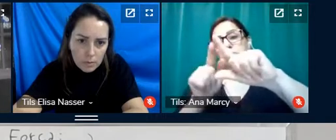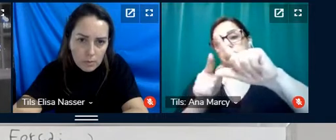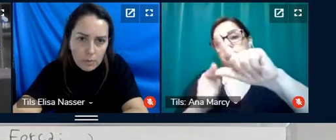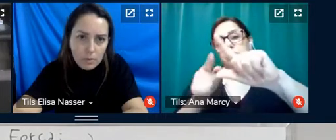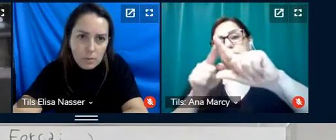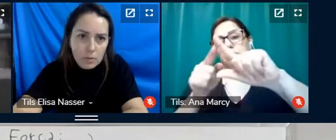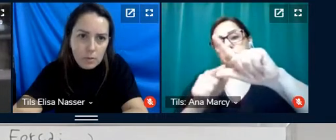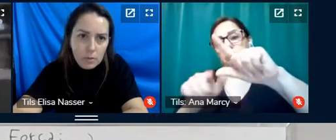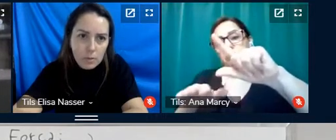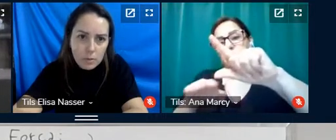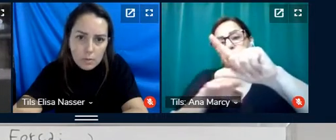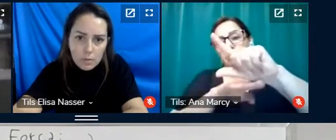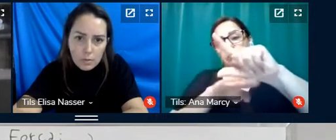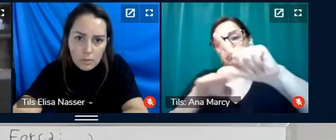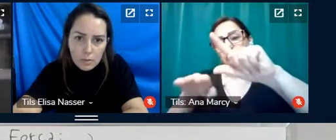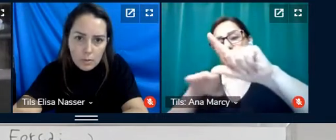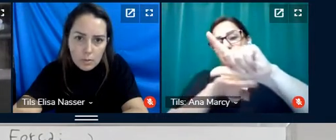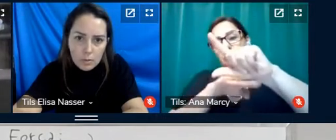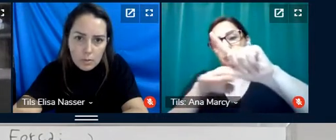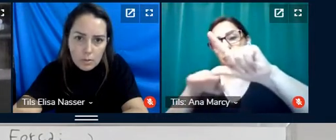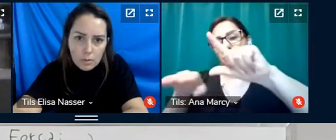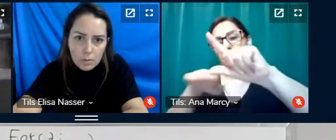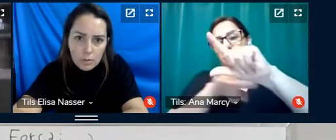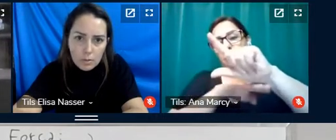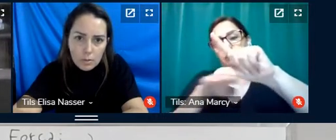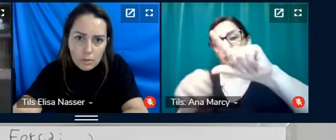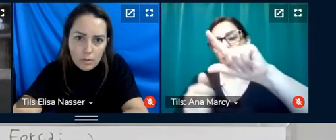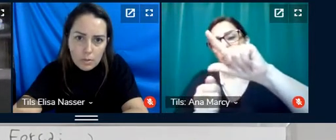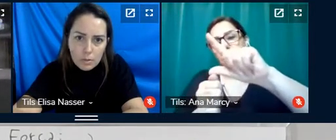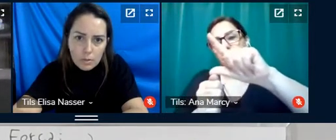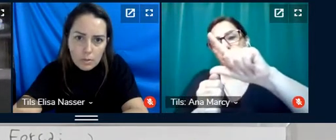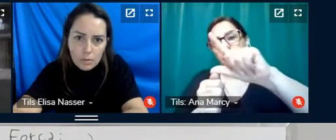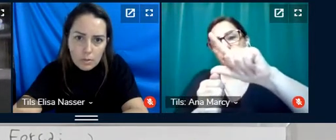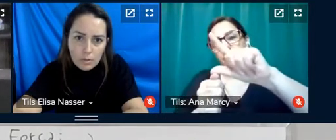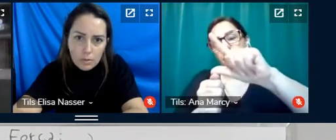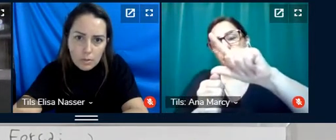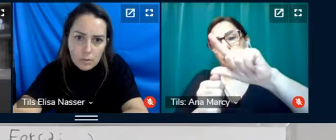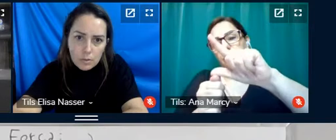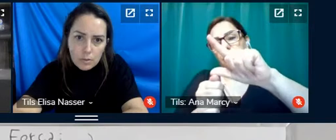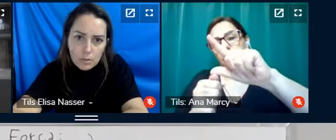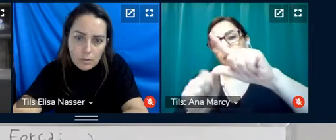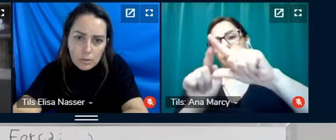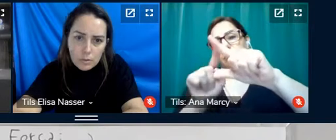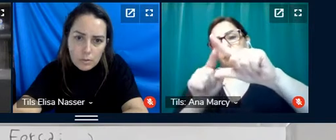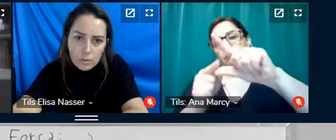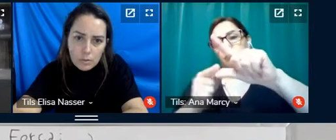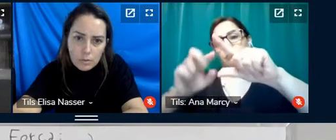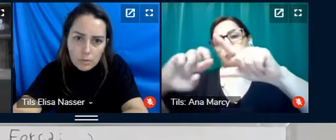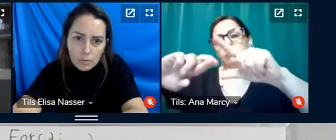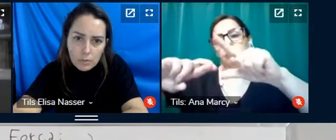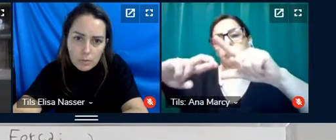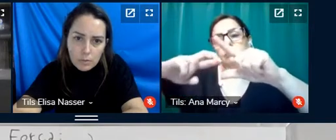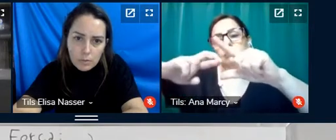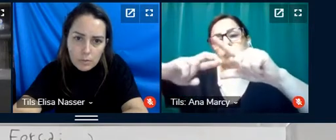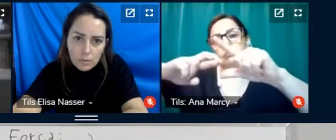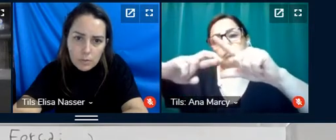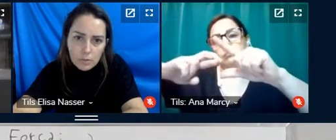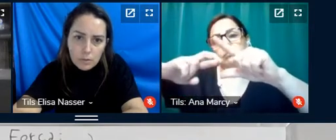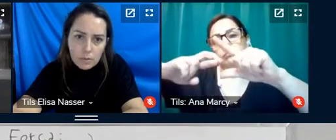nesse caso o plano horizontal. Então a direção está marcado pelo ângulo alfa.